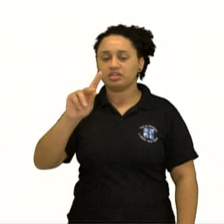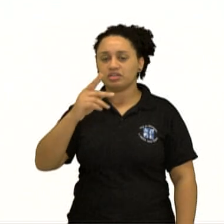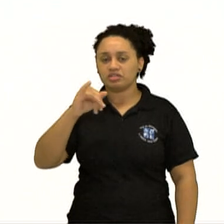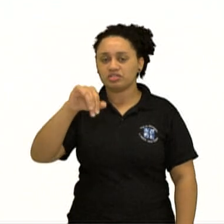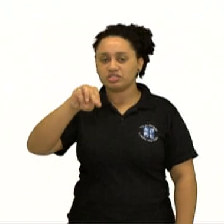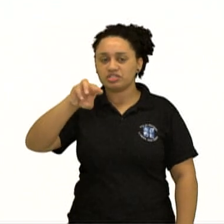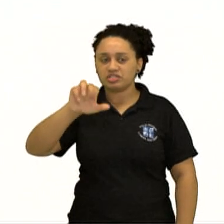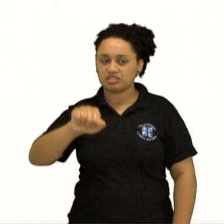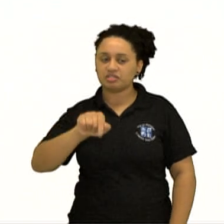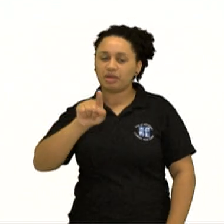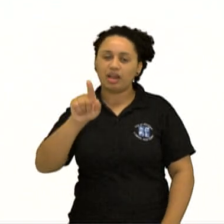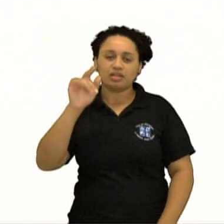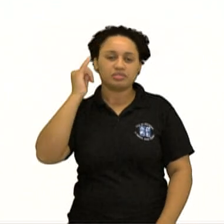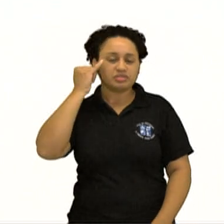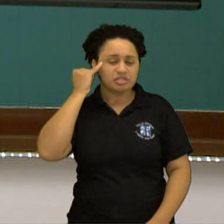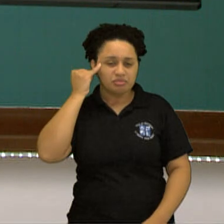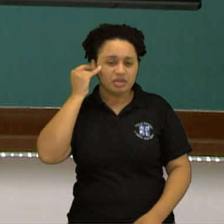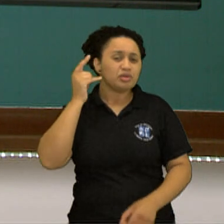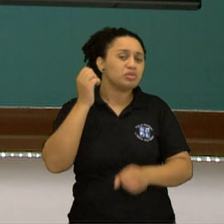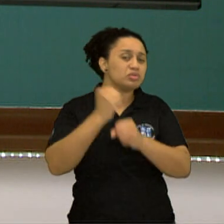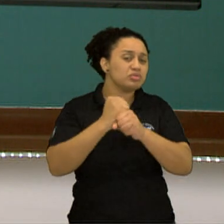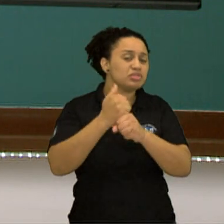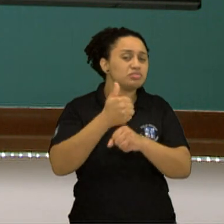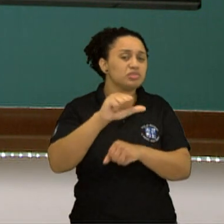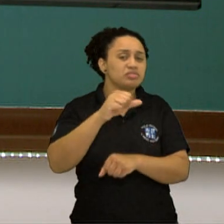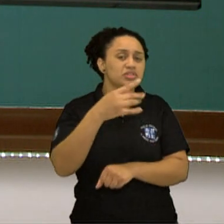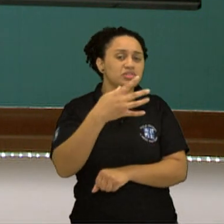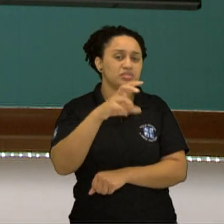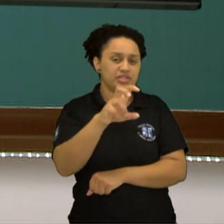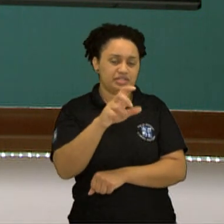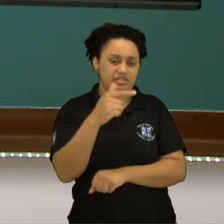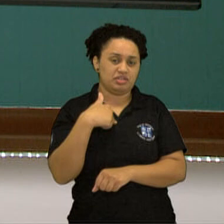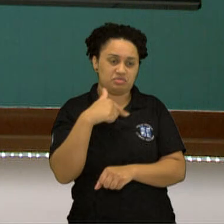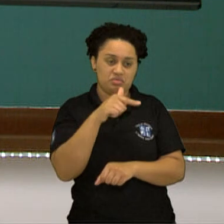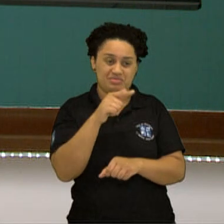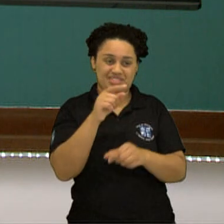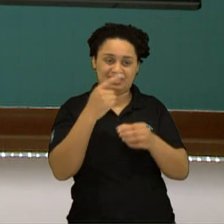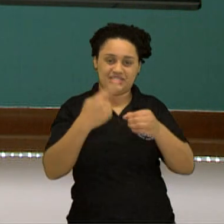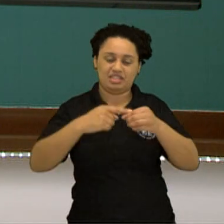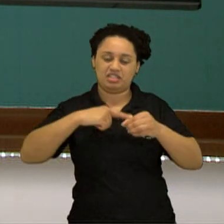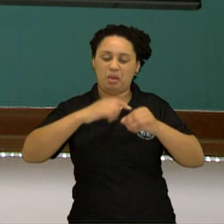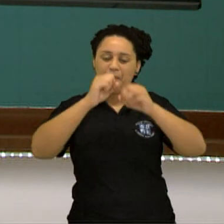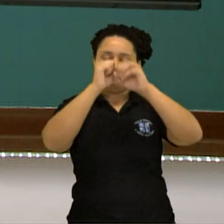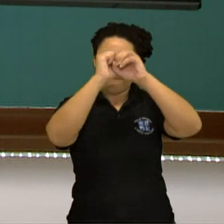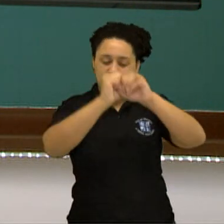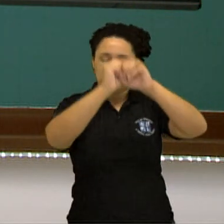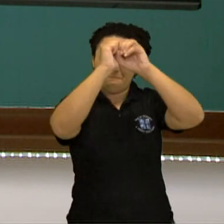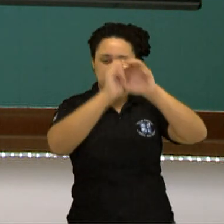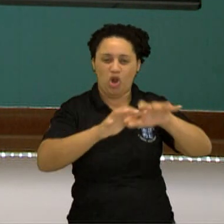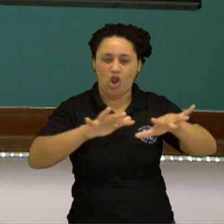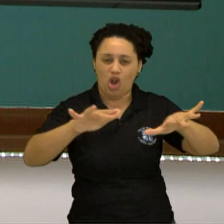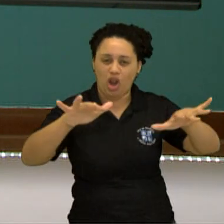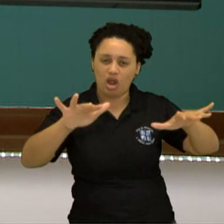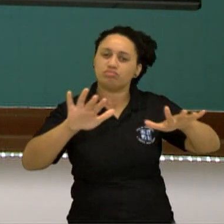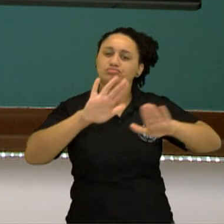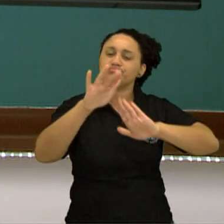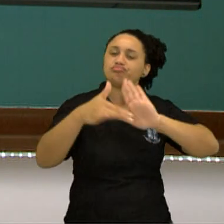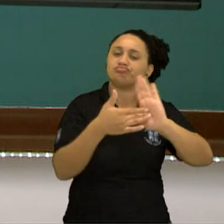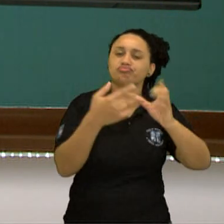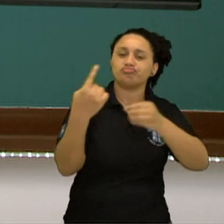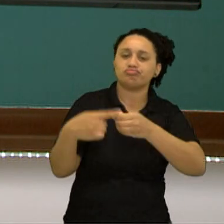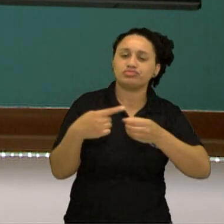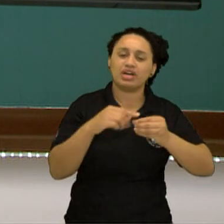que tantos danos causou à população, na época atingida toda a cidade de Hiroshima e também